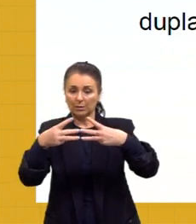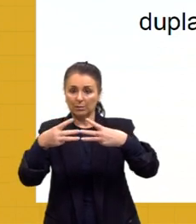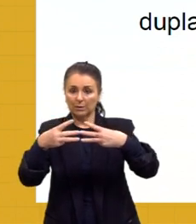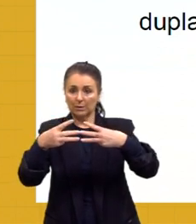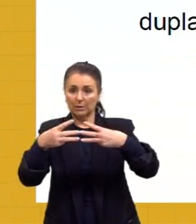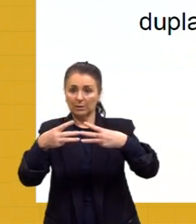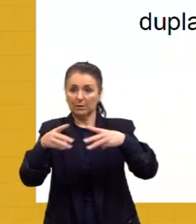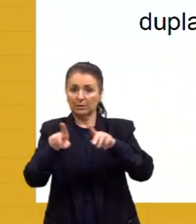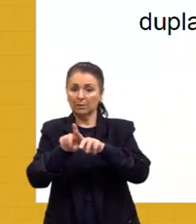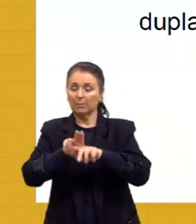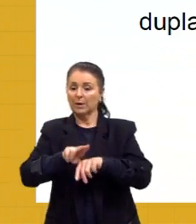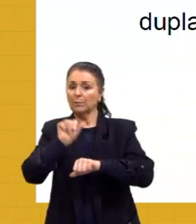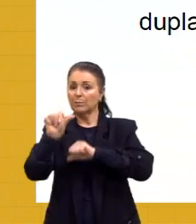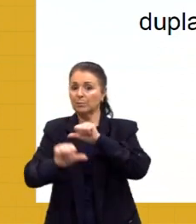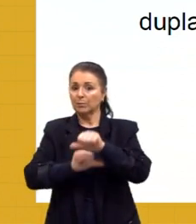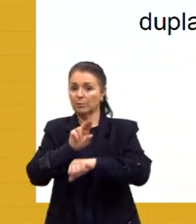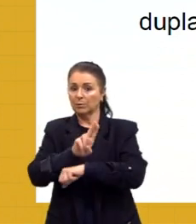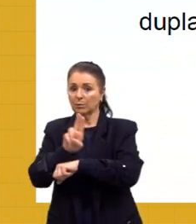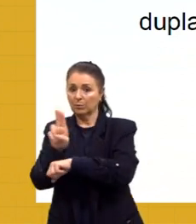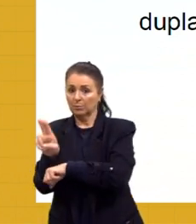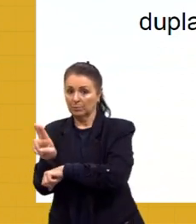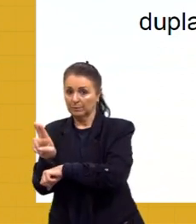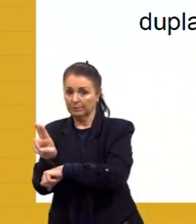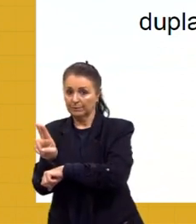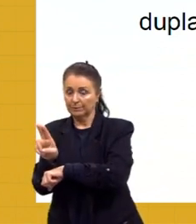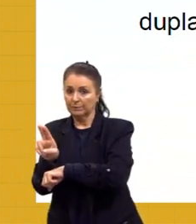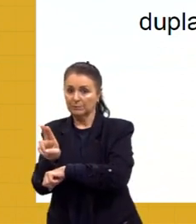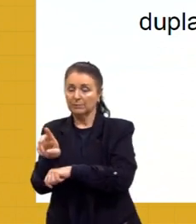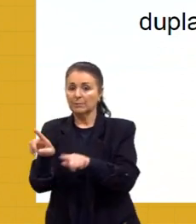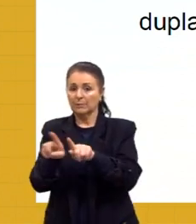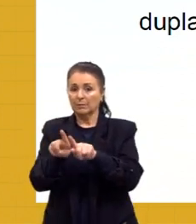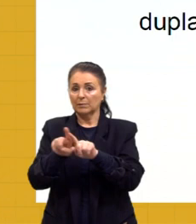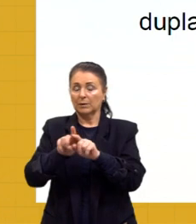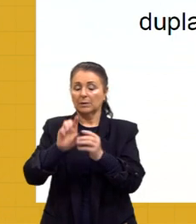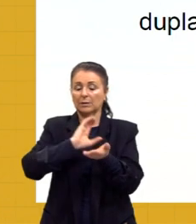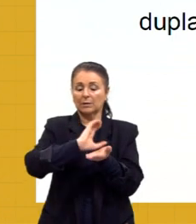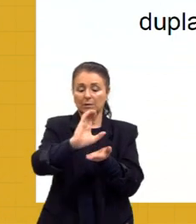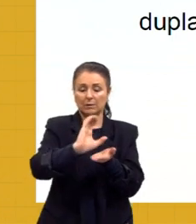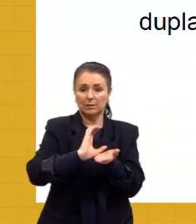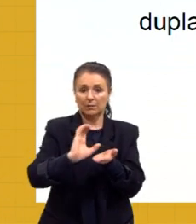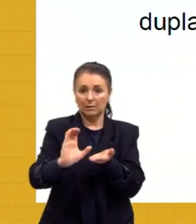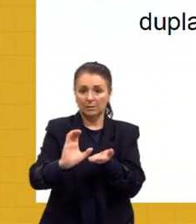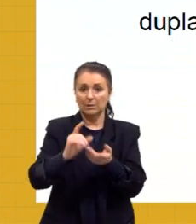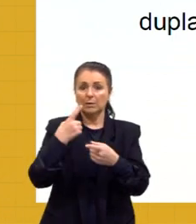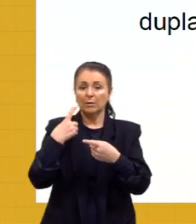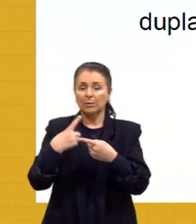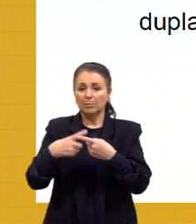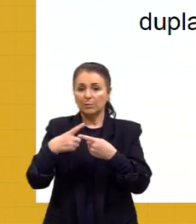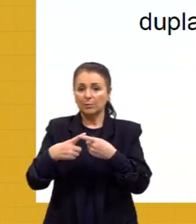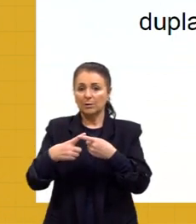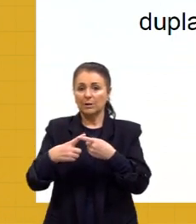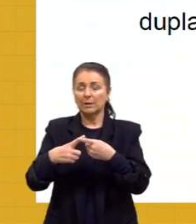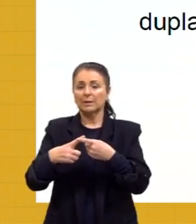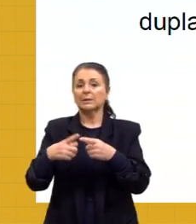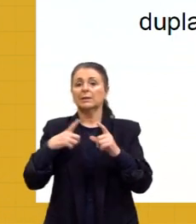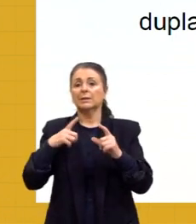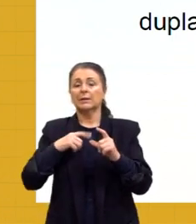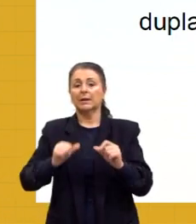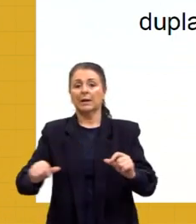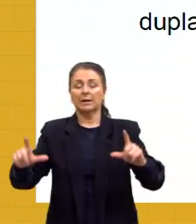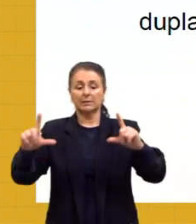também muda nomenclatura muda classificação e nomenclatura das cadeias porque as cadeias saturadas